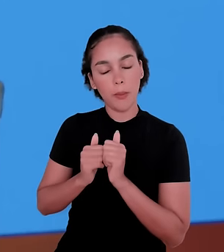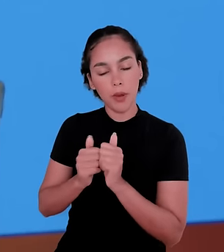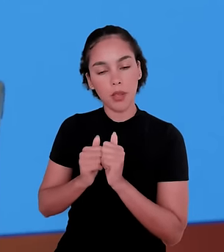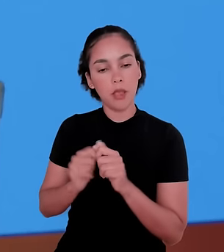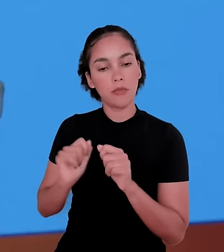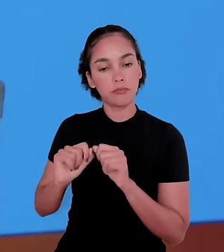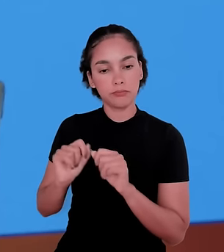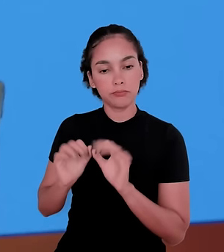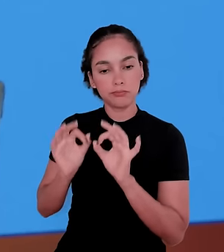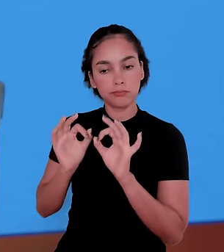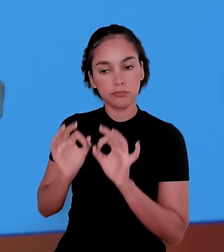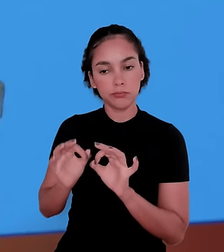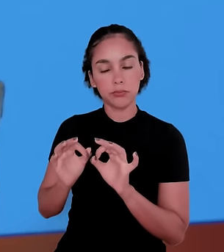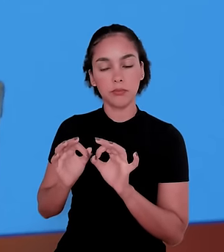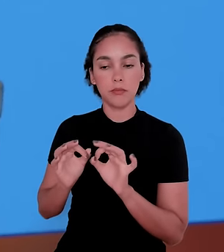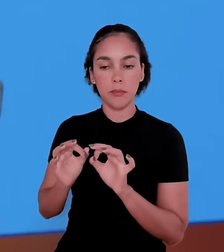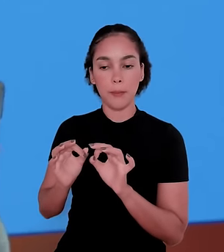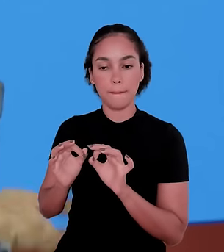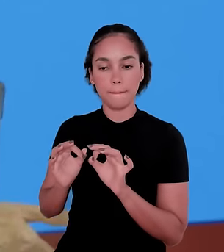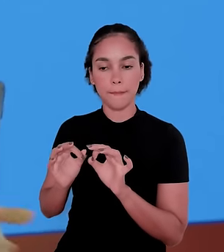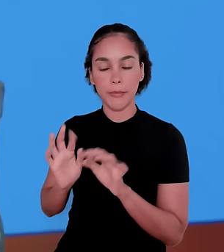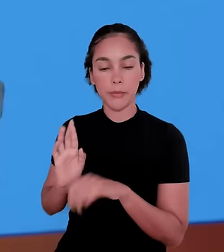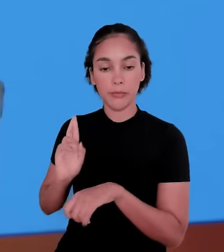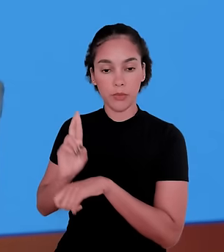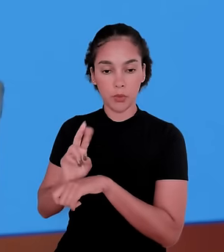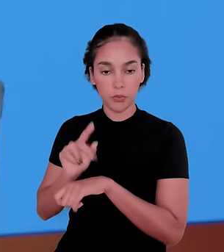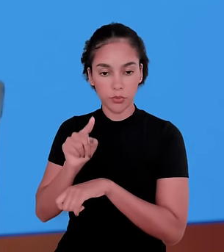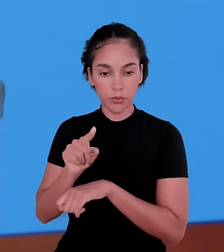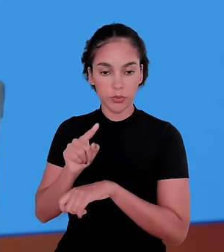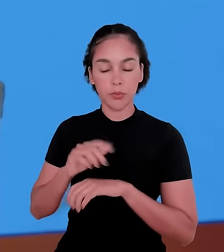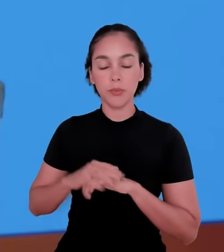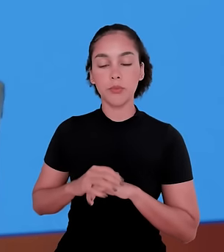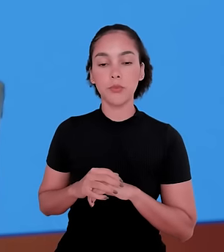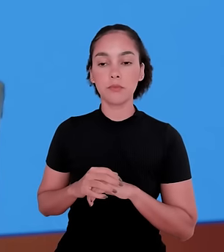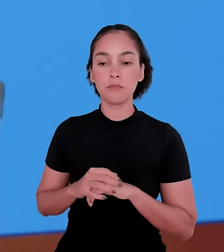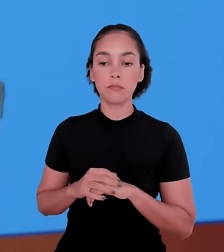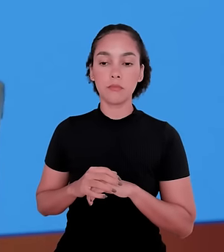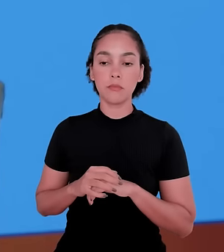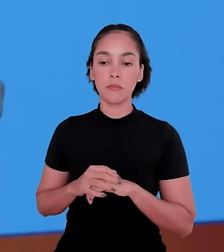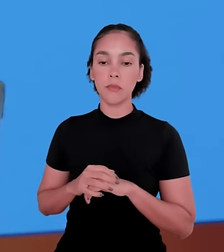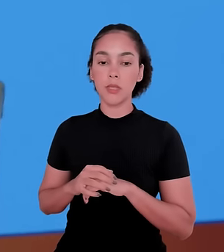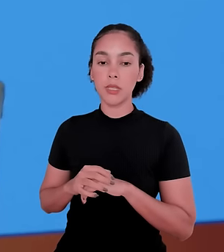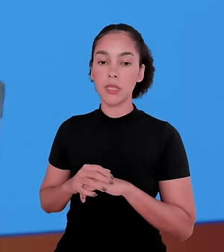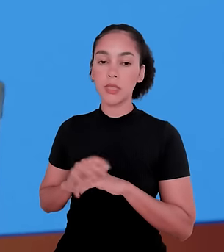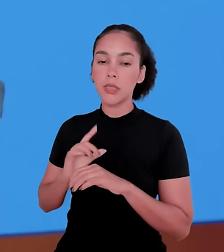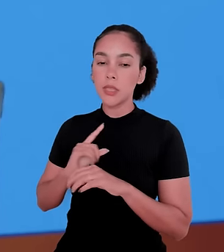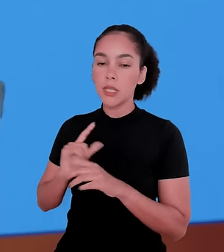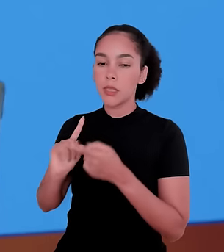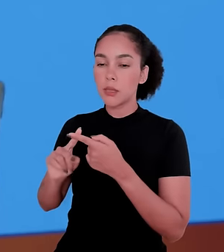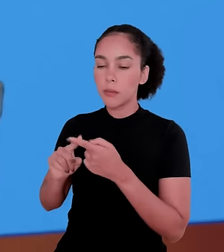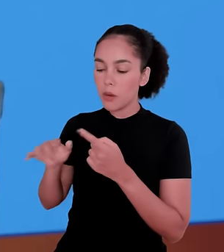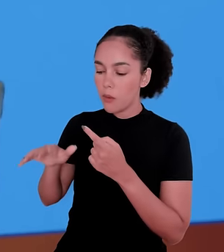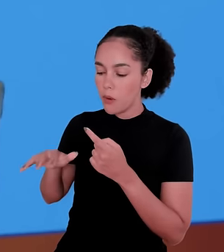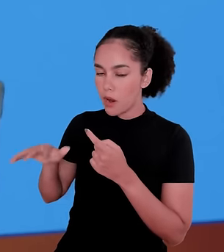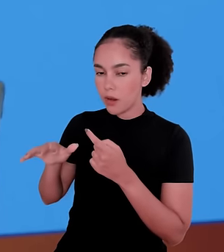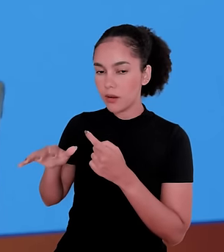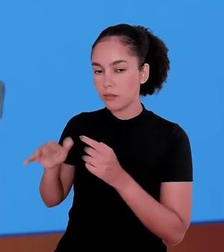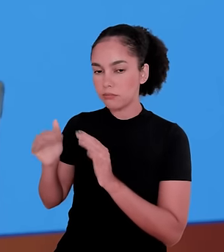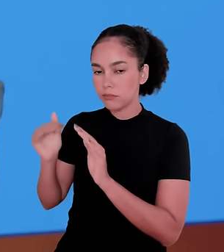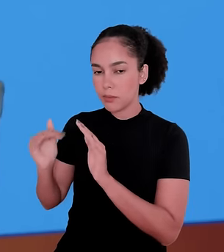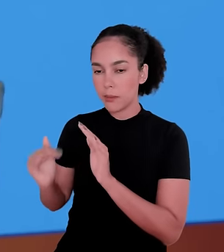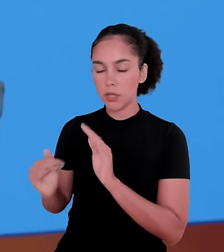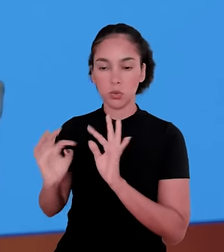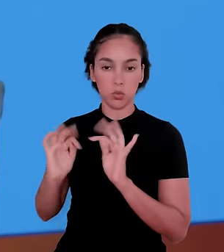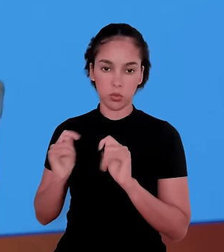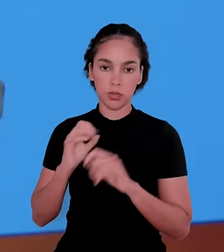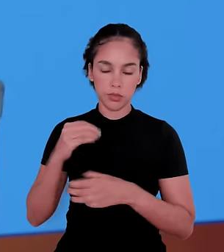fazer os atos no seu na em seu nome né existe um campo na no eh o depósito é todo